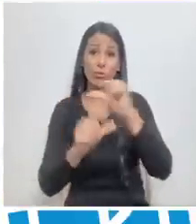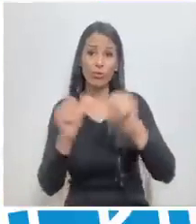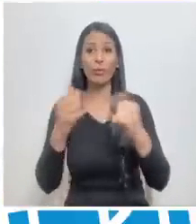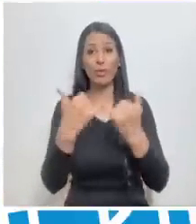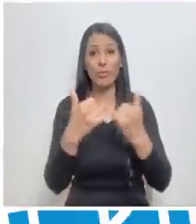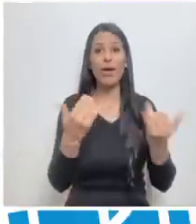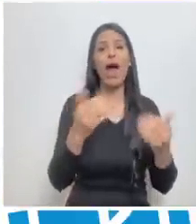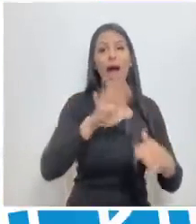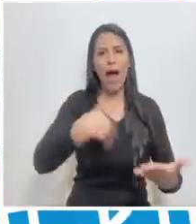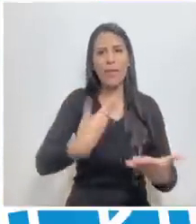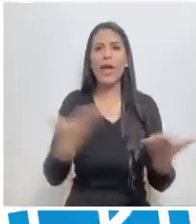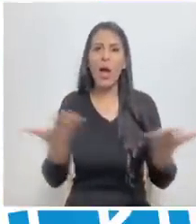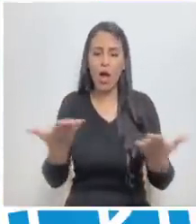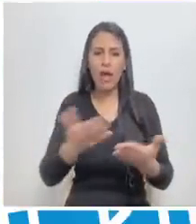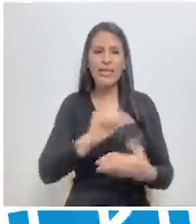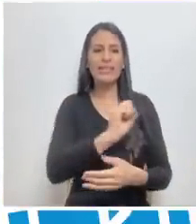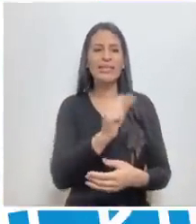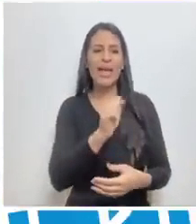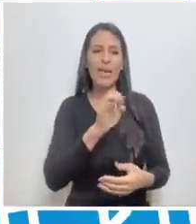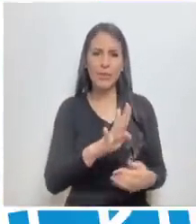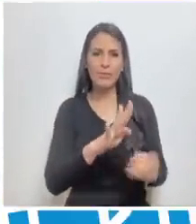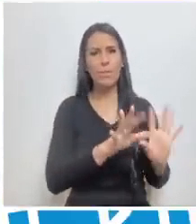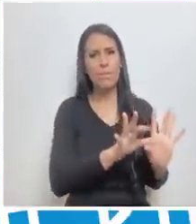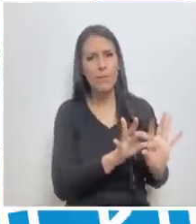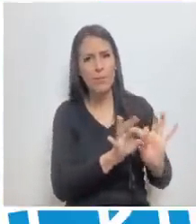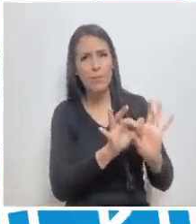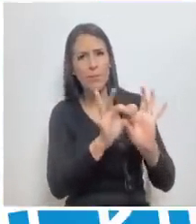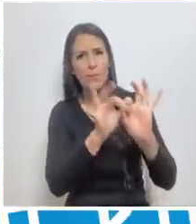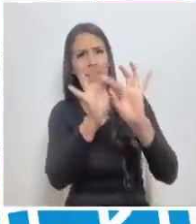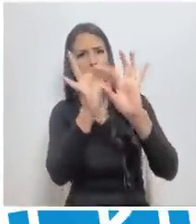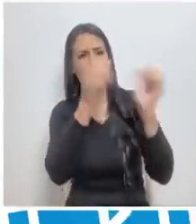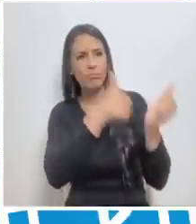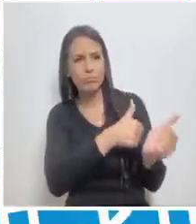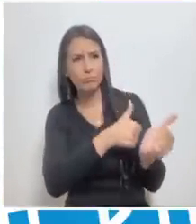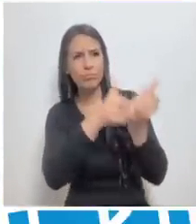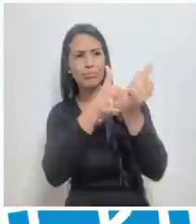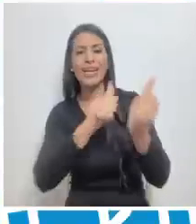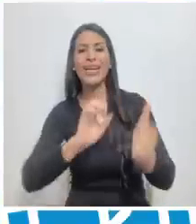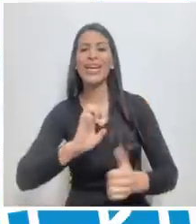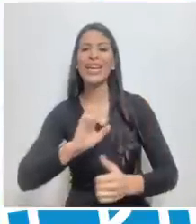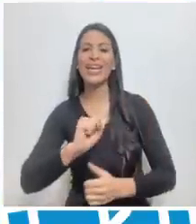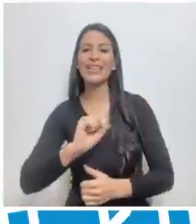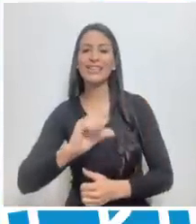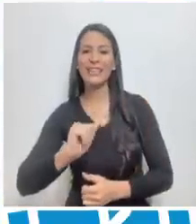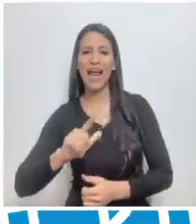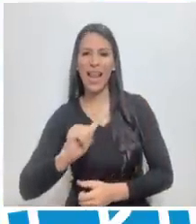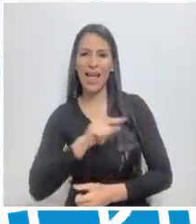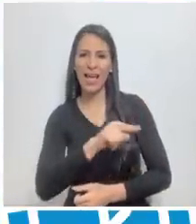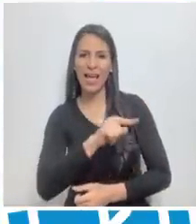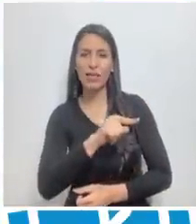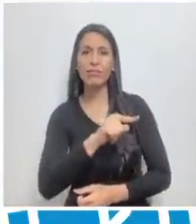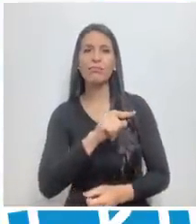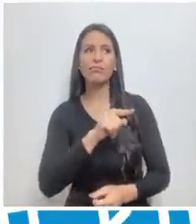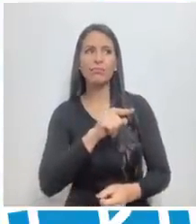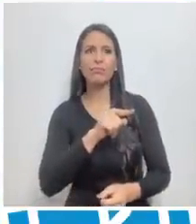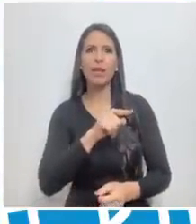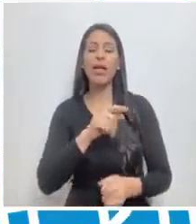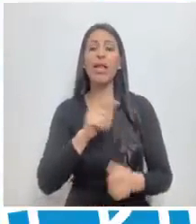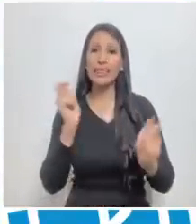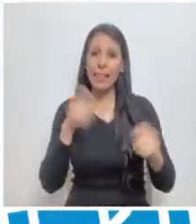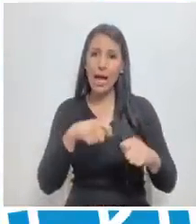criar mecanismos de comparabilidade, mas manter a mesma escala é um desafio que eu